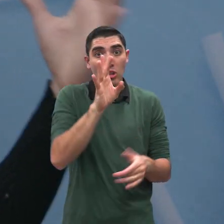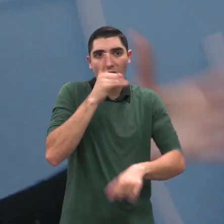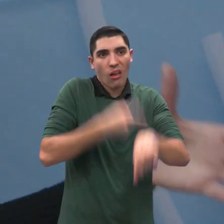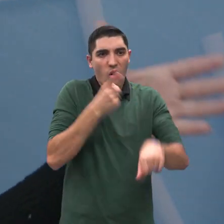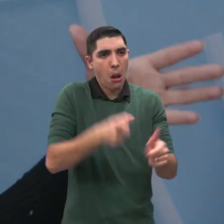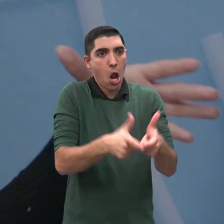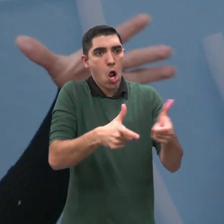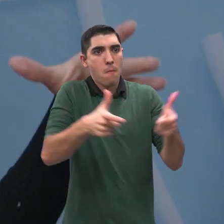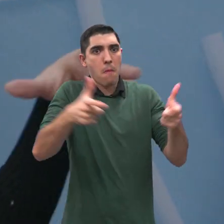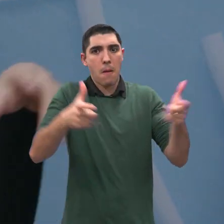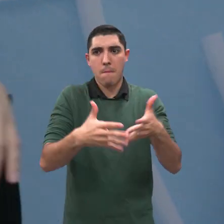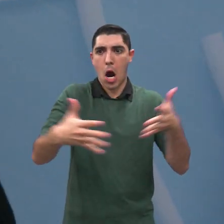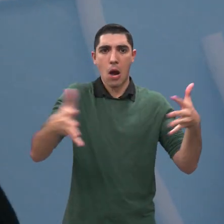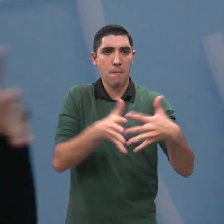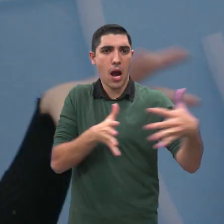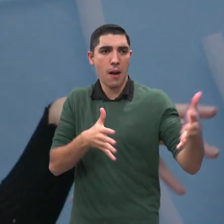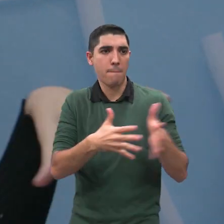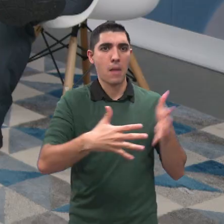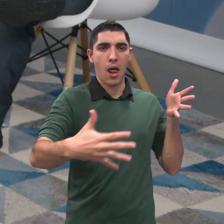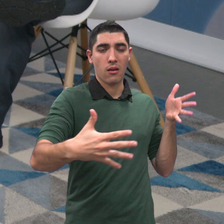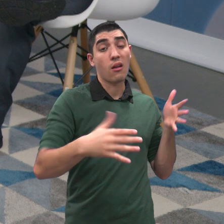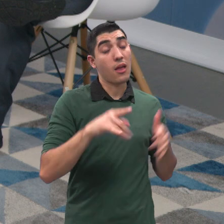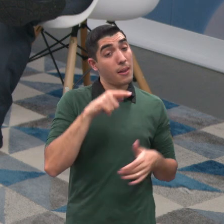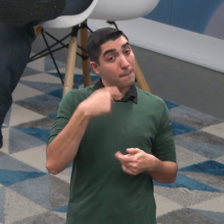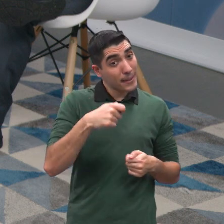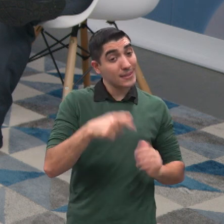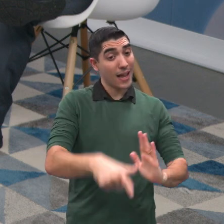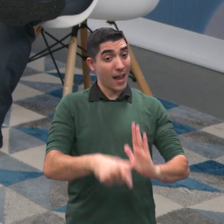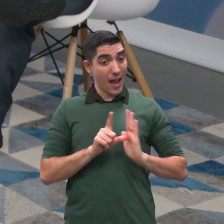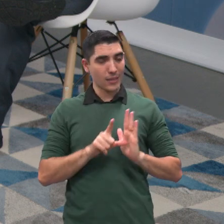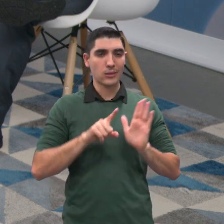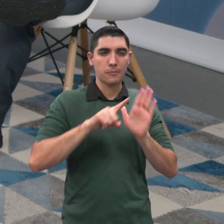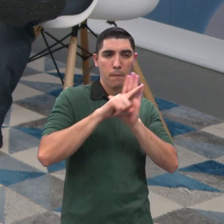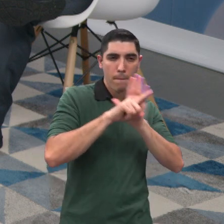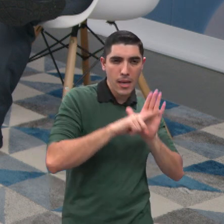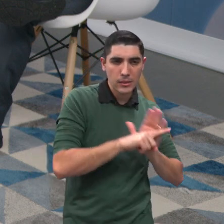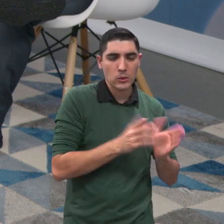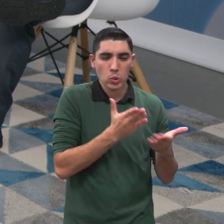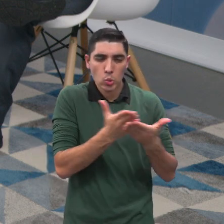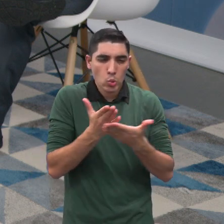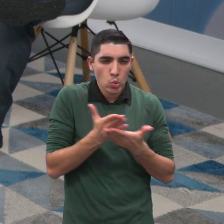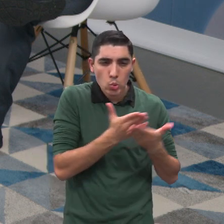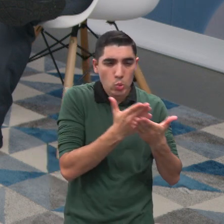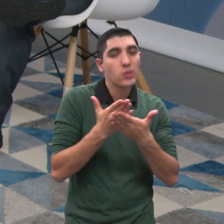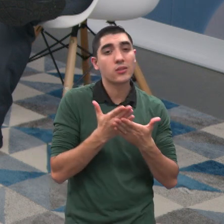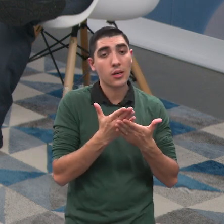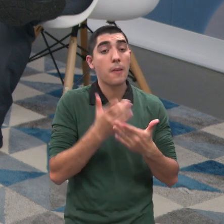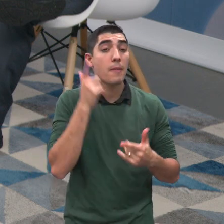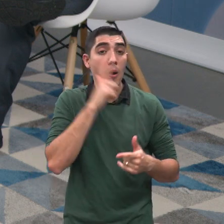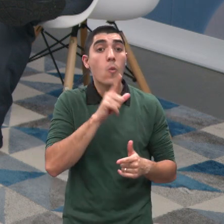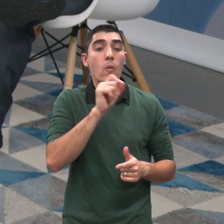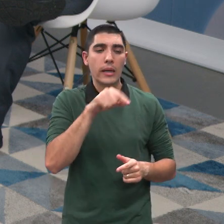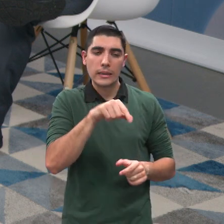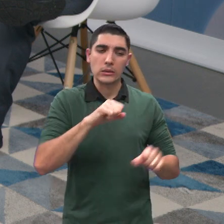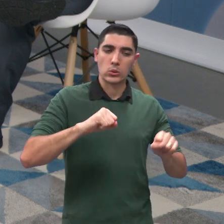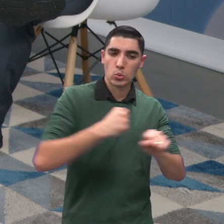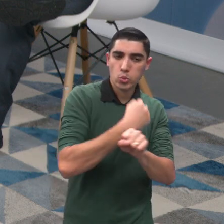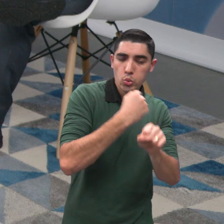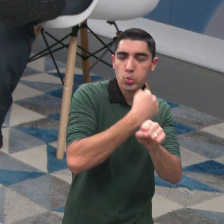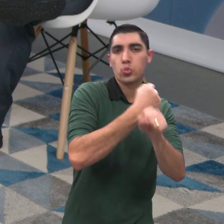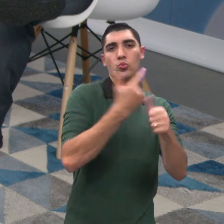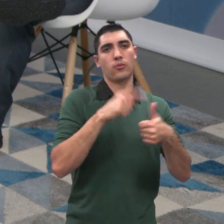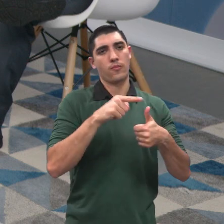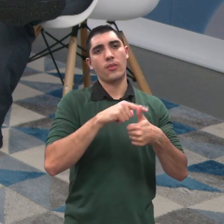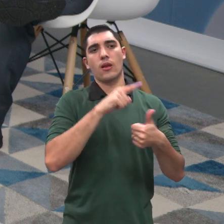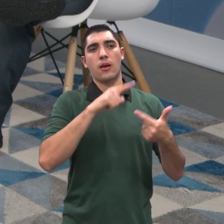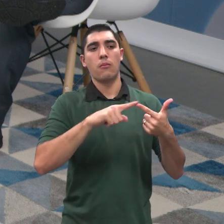e é importante a gente reforçar. É um estudo, né? Muito embasamento, planejamento para, né, uma construção, para